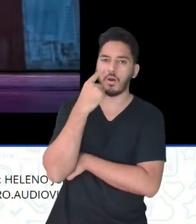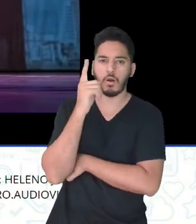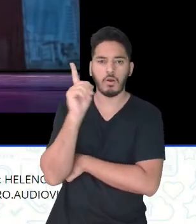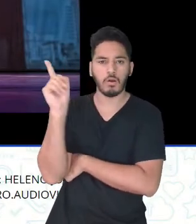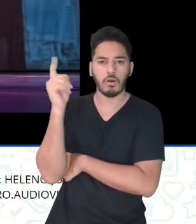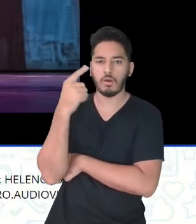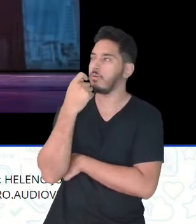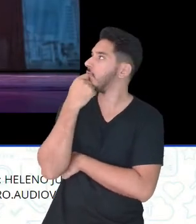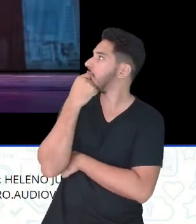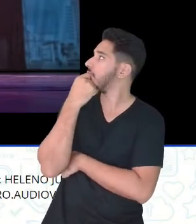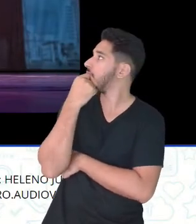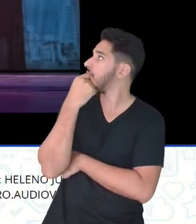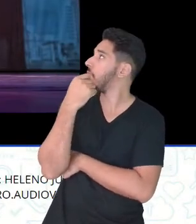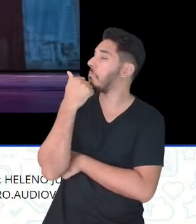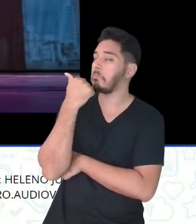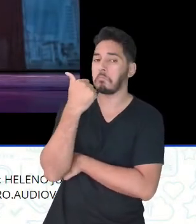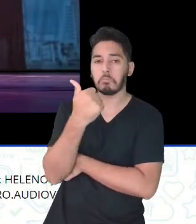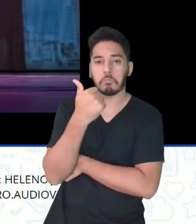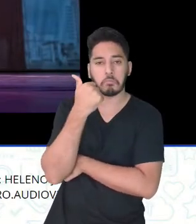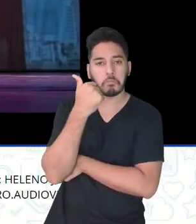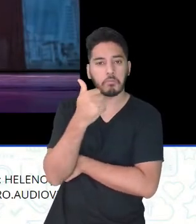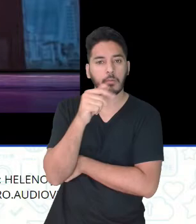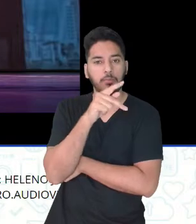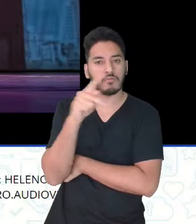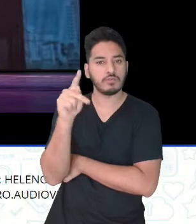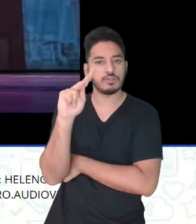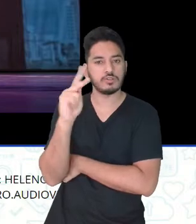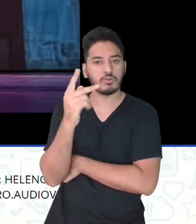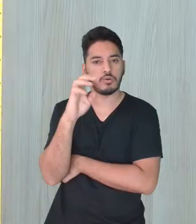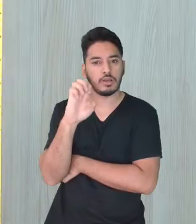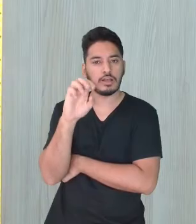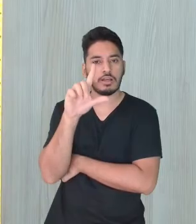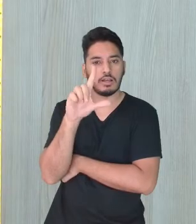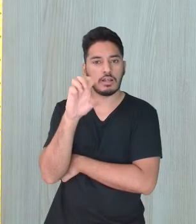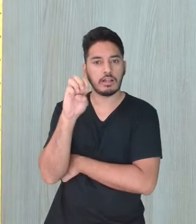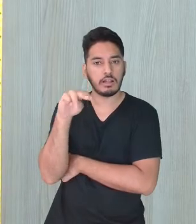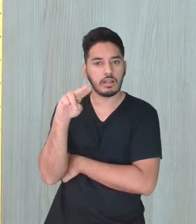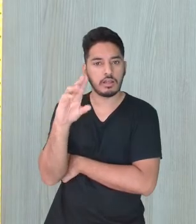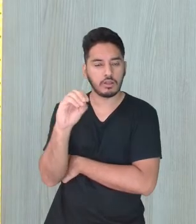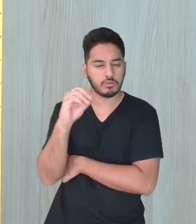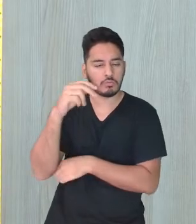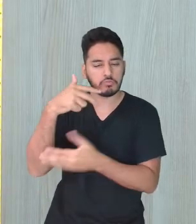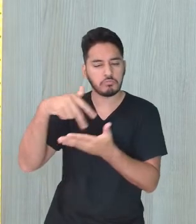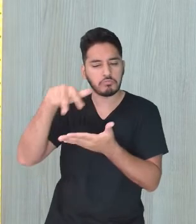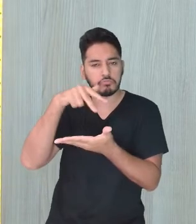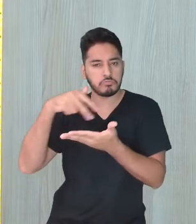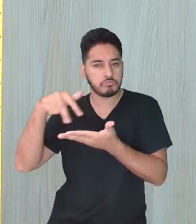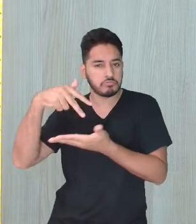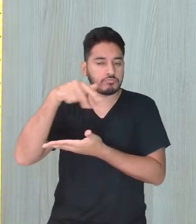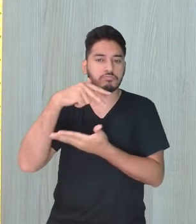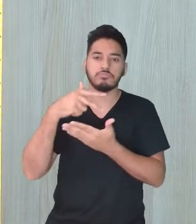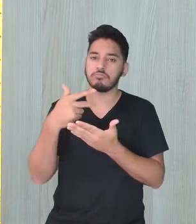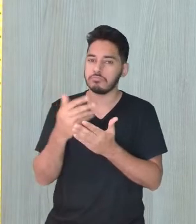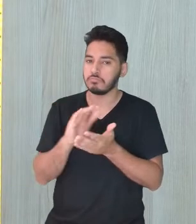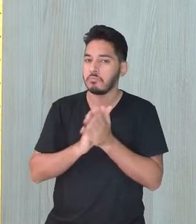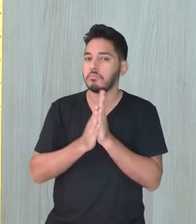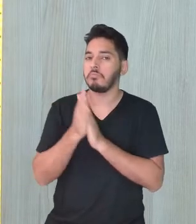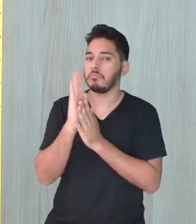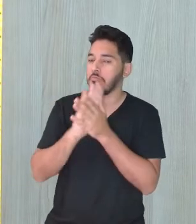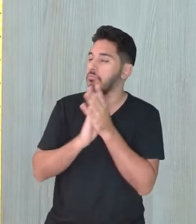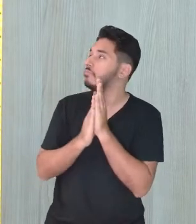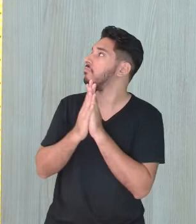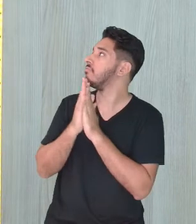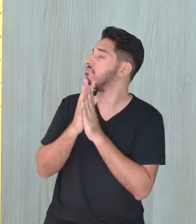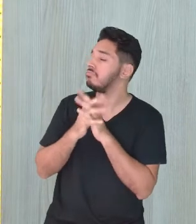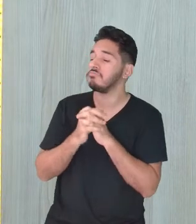tela. Chiquérrimo, professor Heleno, dançando no teatro, gente. Babado, hein?